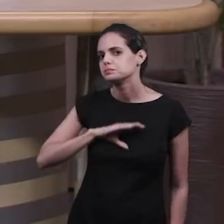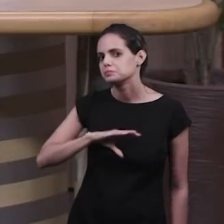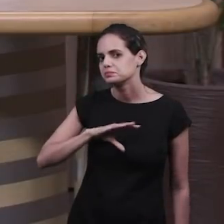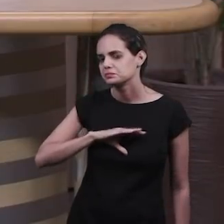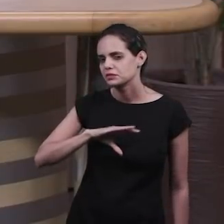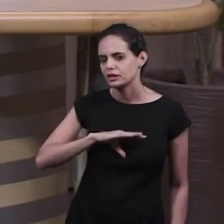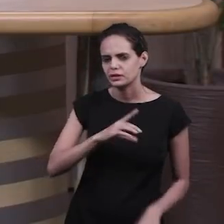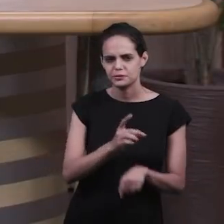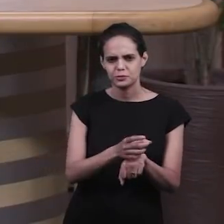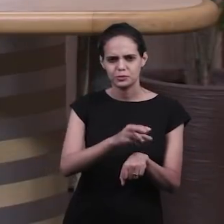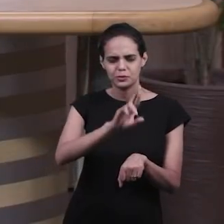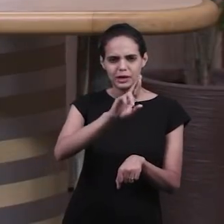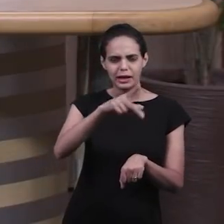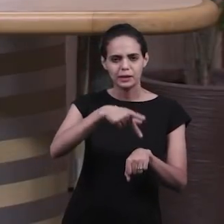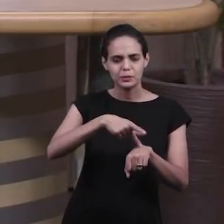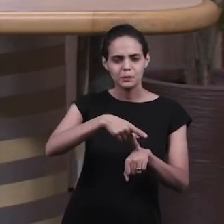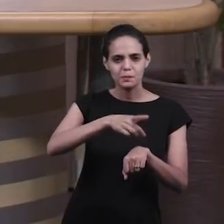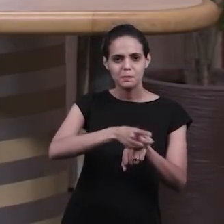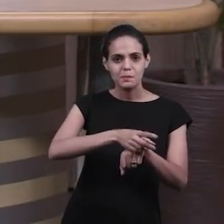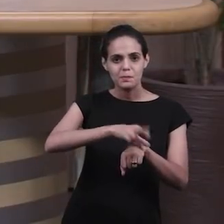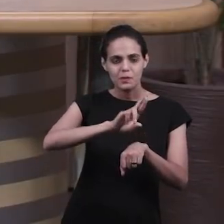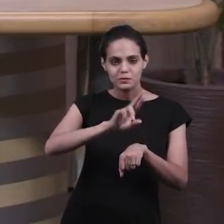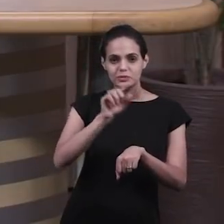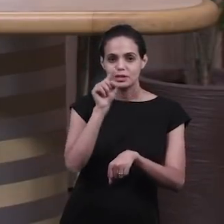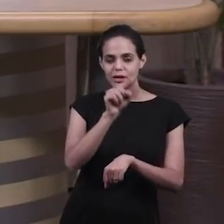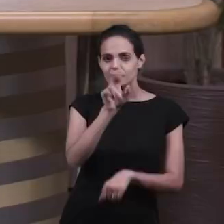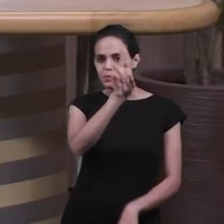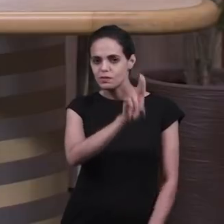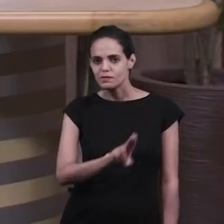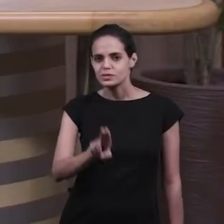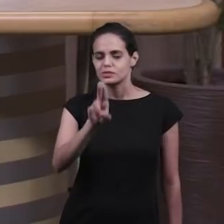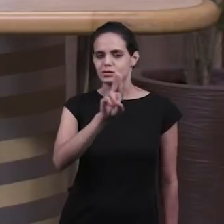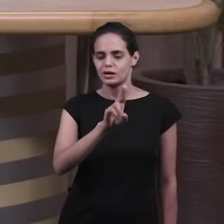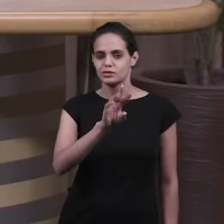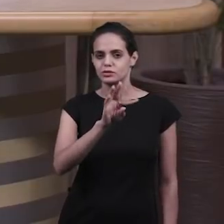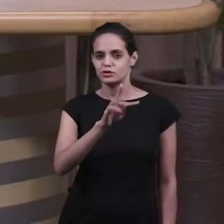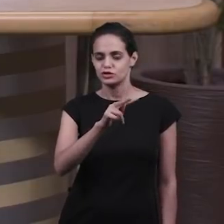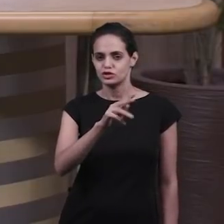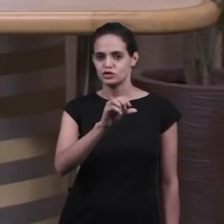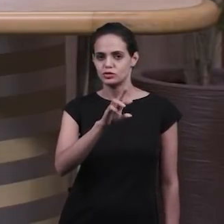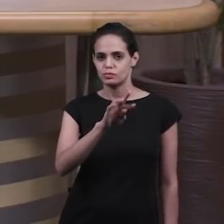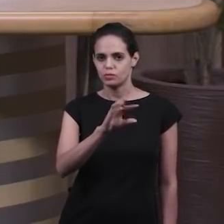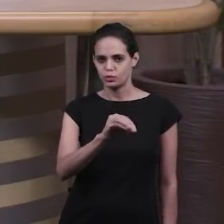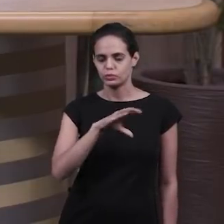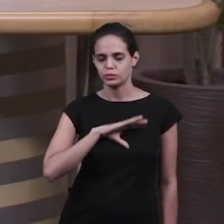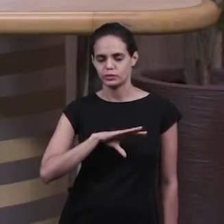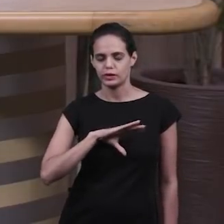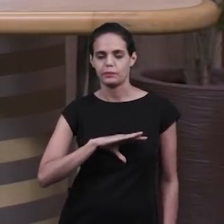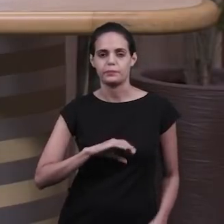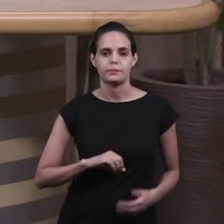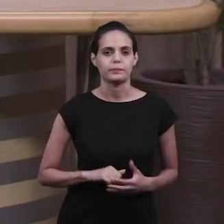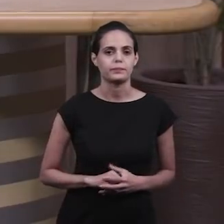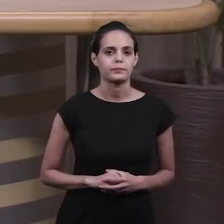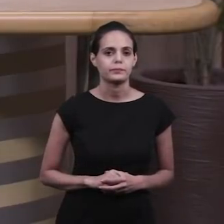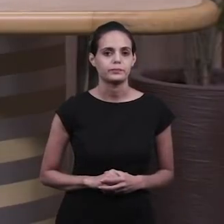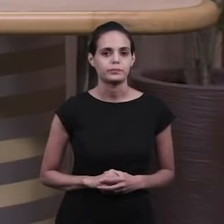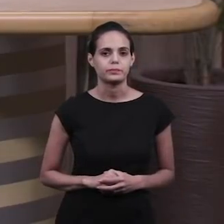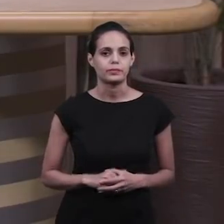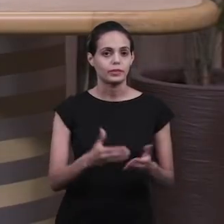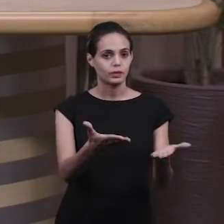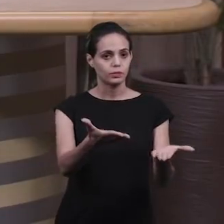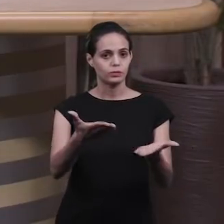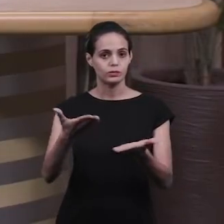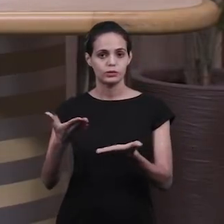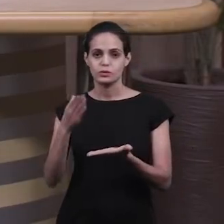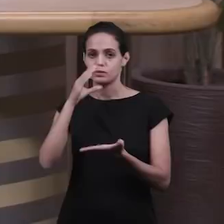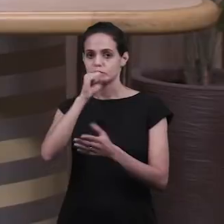doutorado, pós-doutorado na Universidade do Porto. Veio um grupo, foi convidado um grupo para esse culto sábado à noite. Nós então